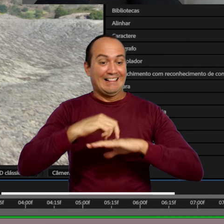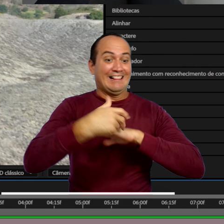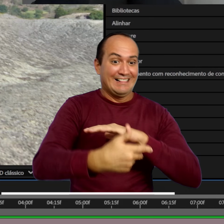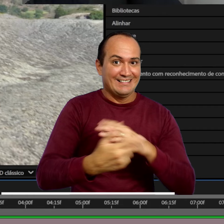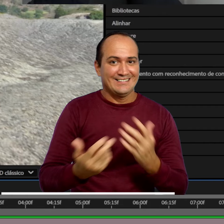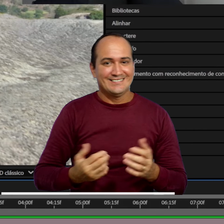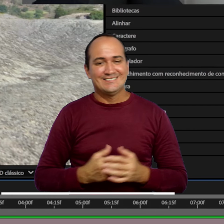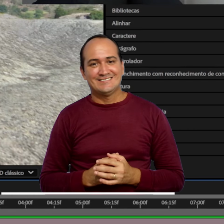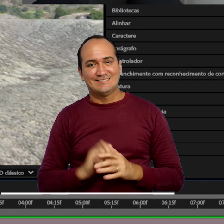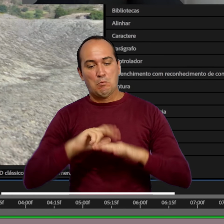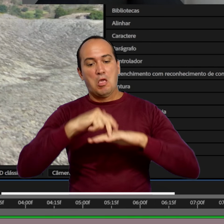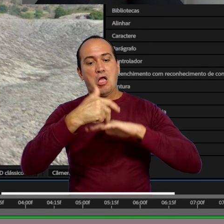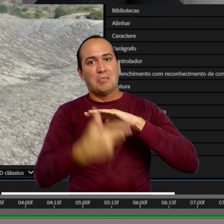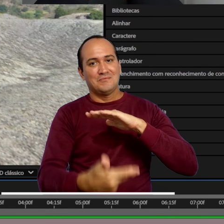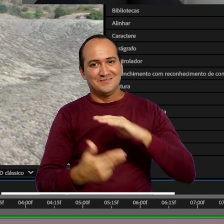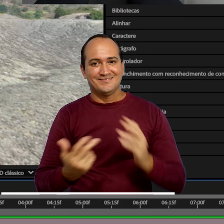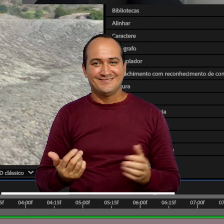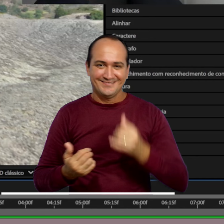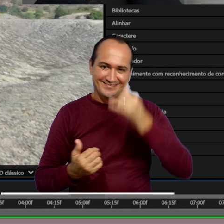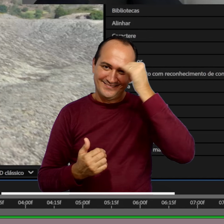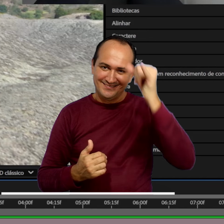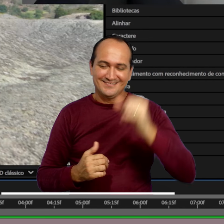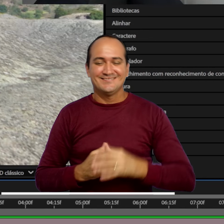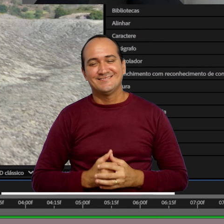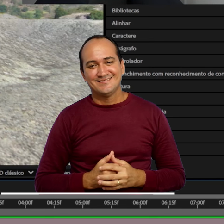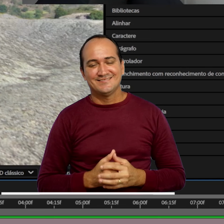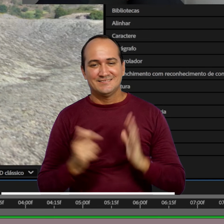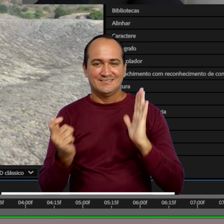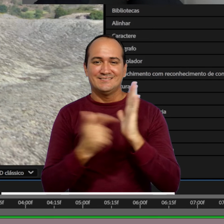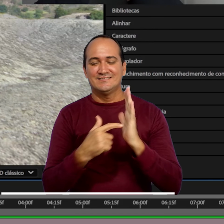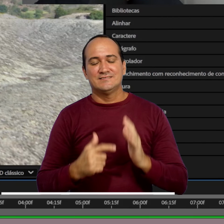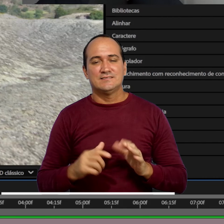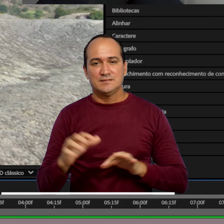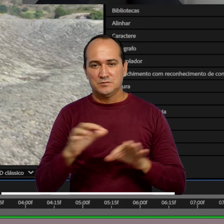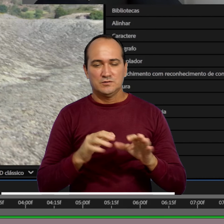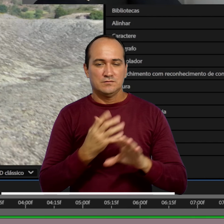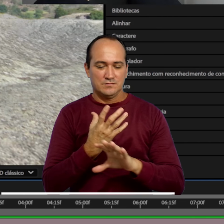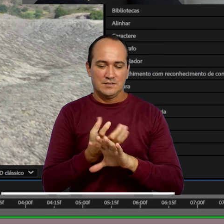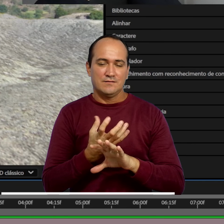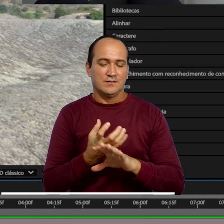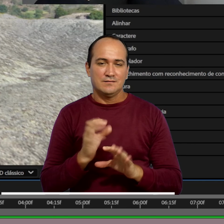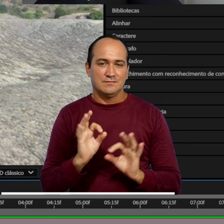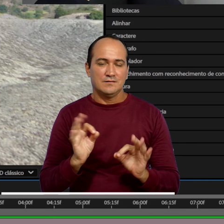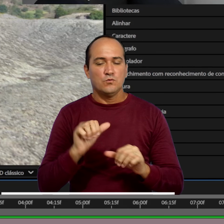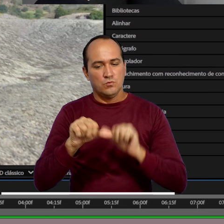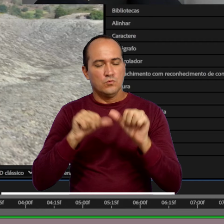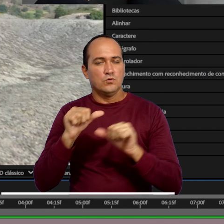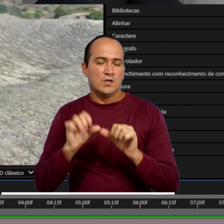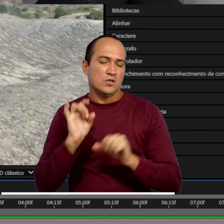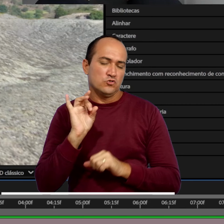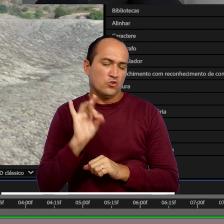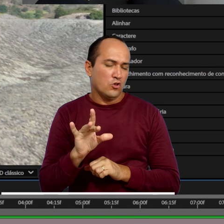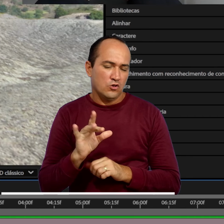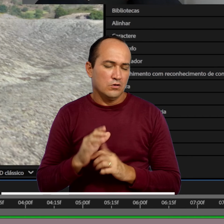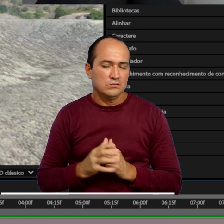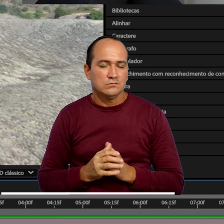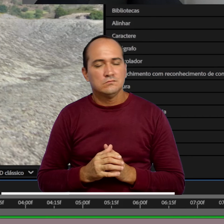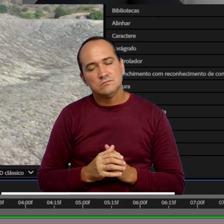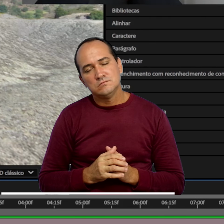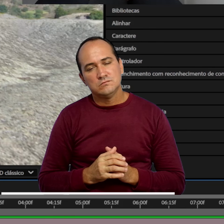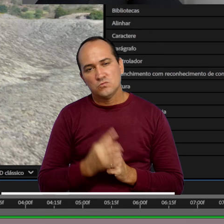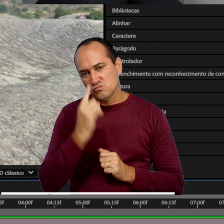evitar que ele caia pelo desfiladeiro ali, né? Então eu vou apertar aqui o P de posição, não vou gravar a posição dele porque eu vou modificar